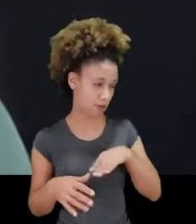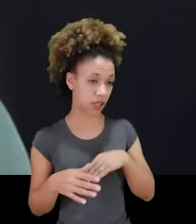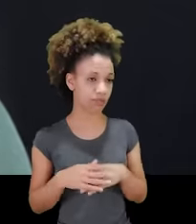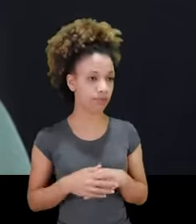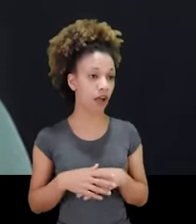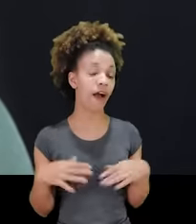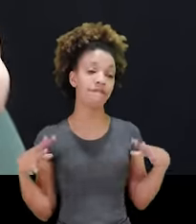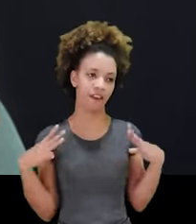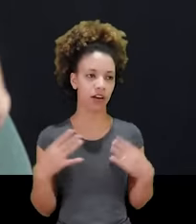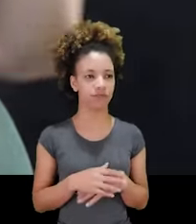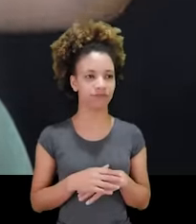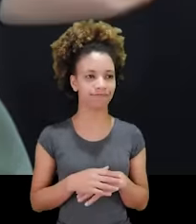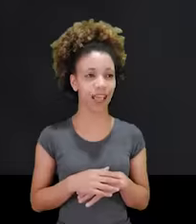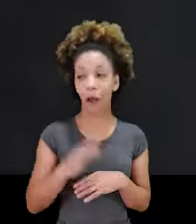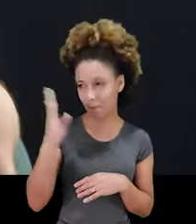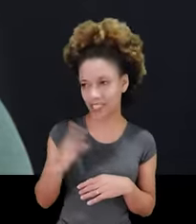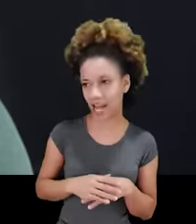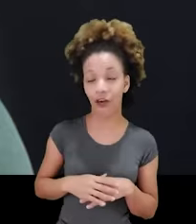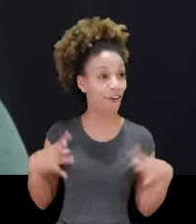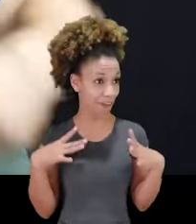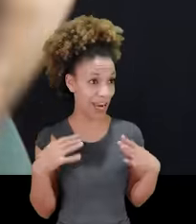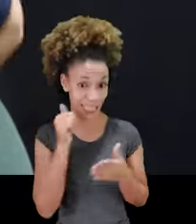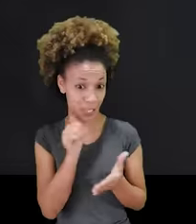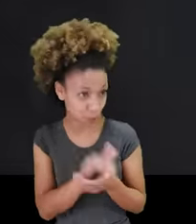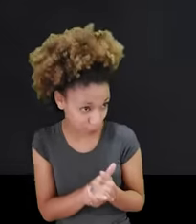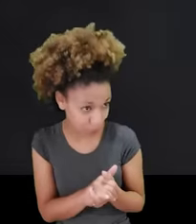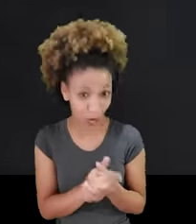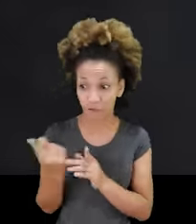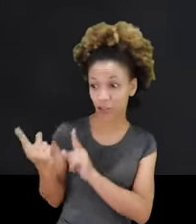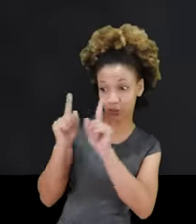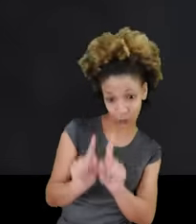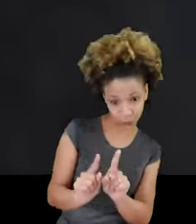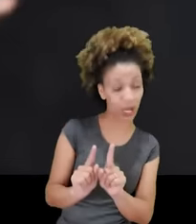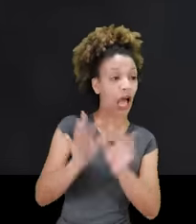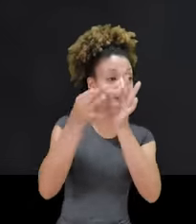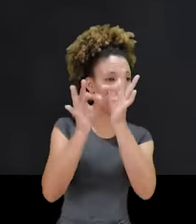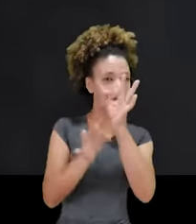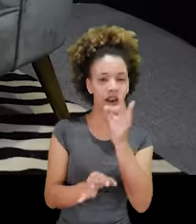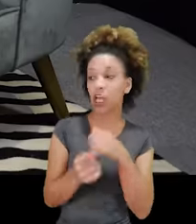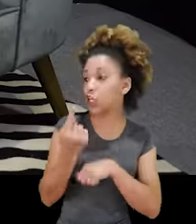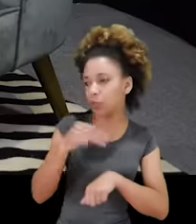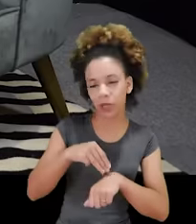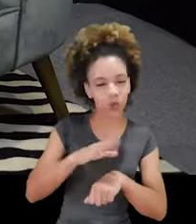fala, férias. Minha mulher estava chegando. É. Em um minuto a gente tá preso. É, eu vou, porque sabe? Eu vou, exato.